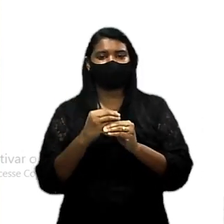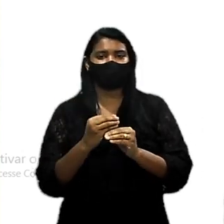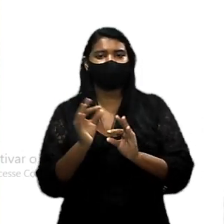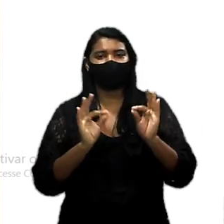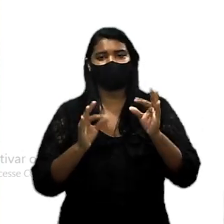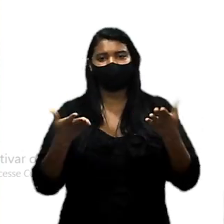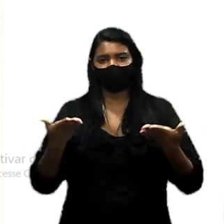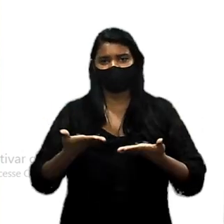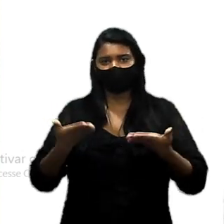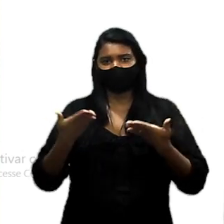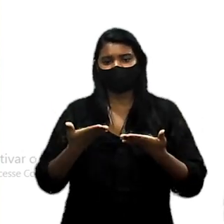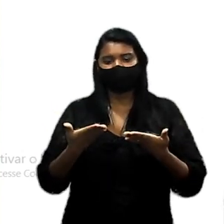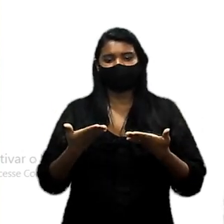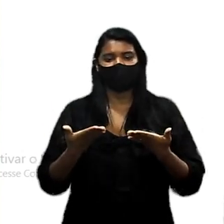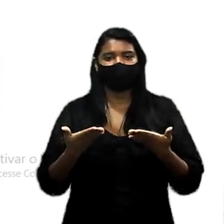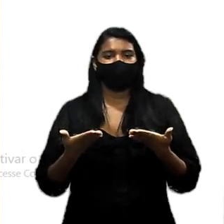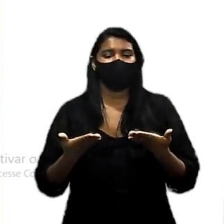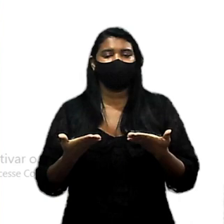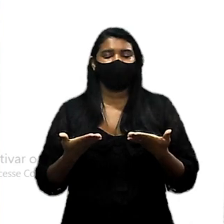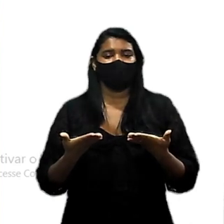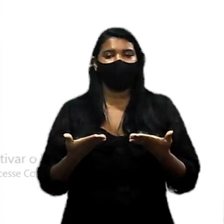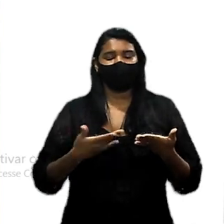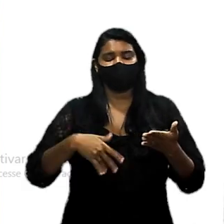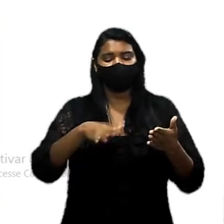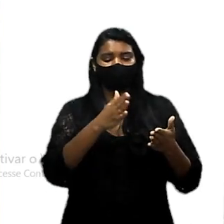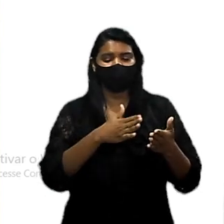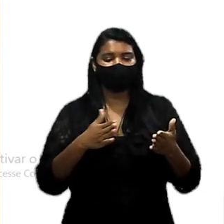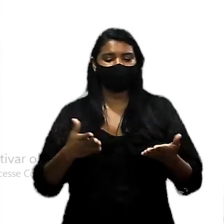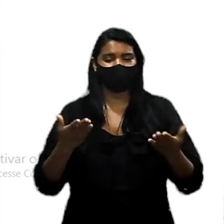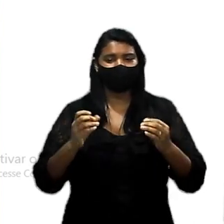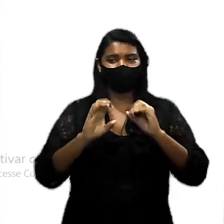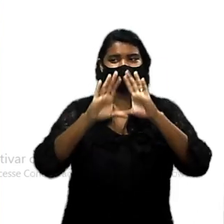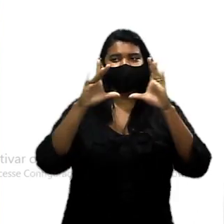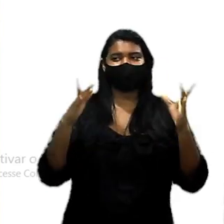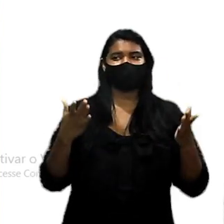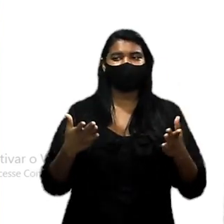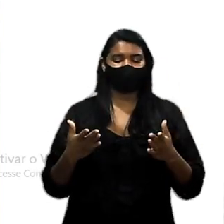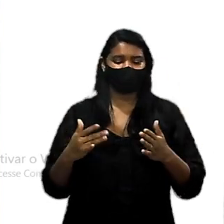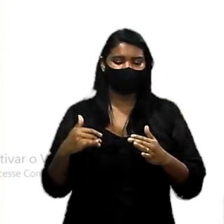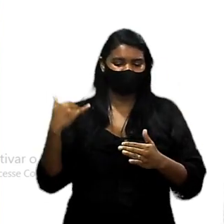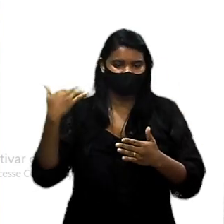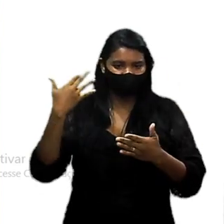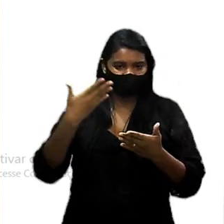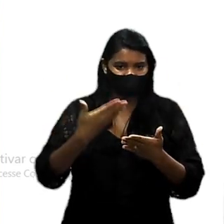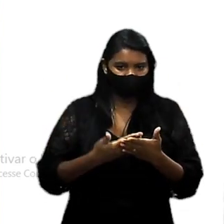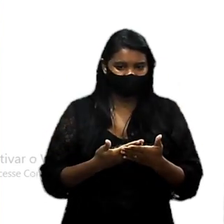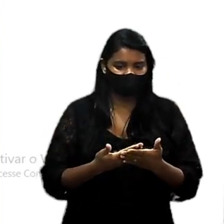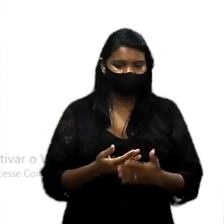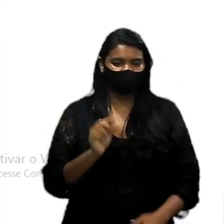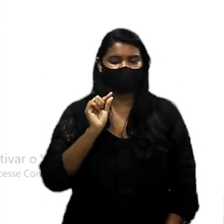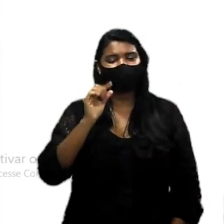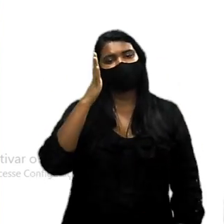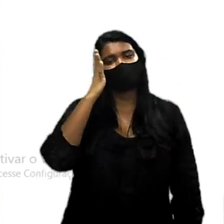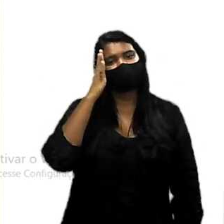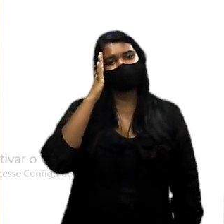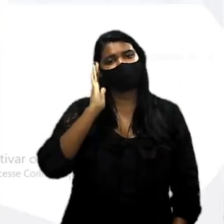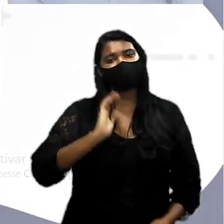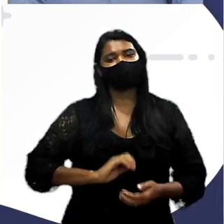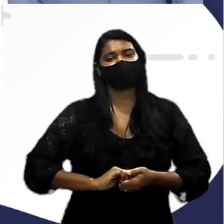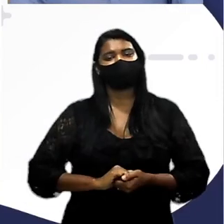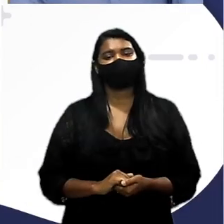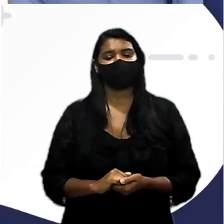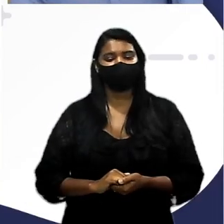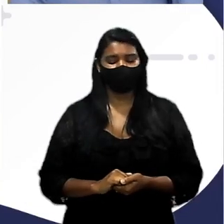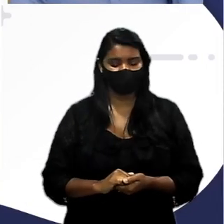Tá? E um processo, claro, de aprimoramento contínuo. O que é que a gente entende com